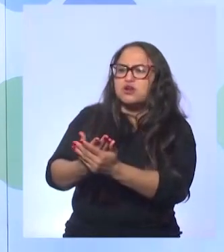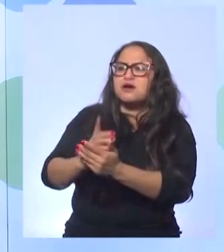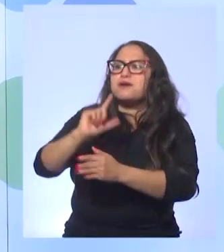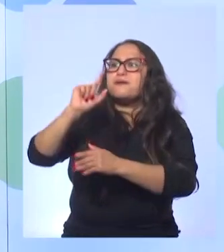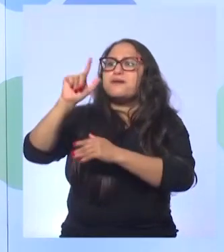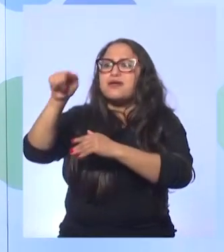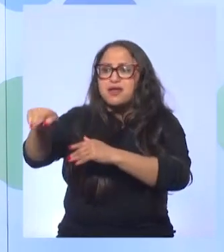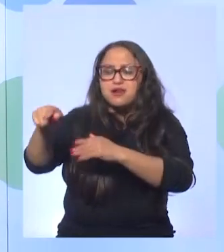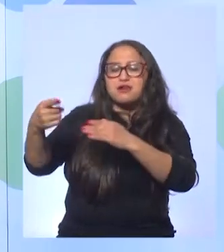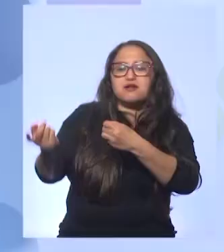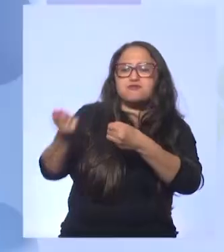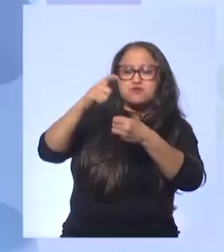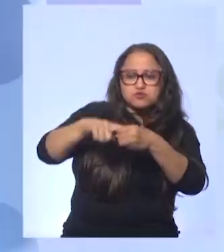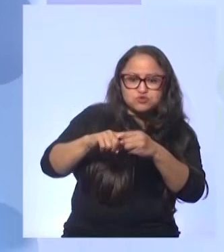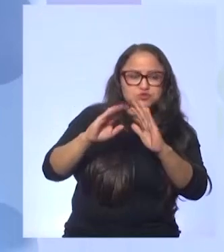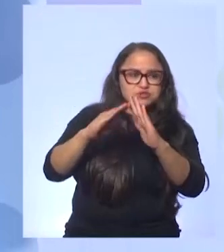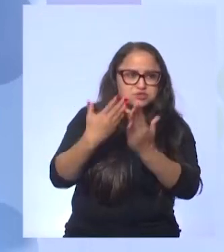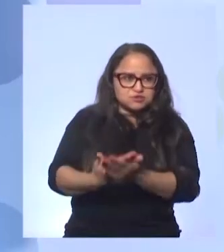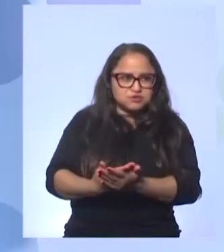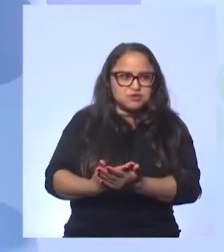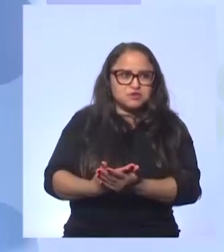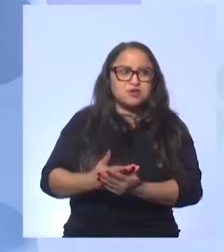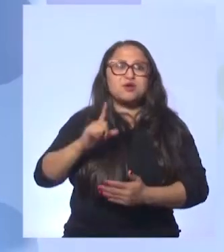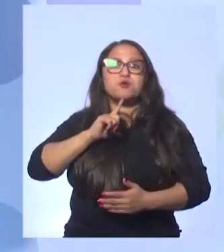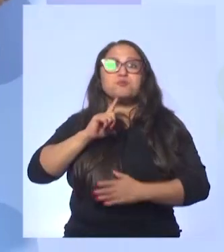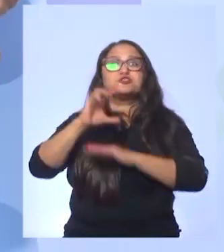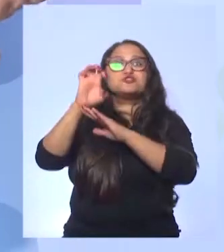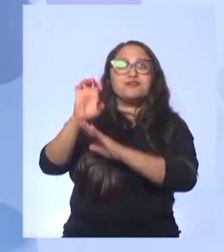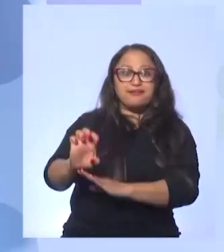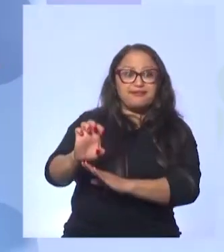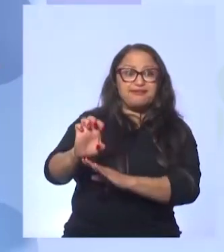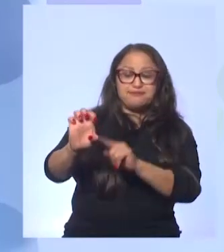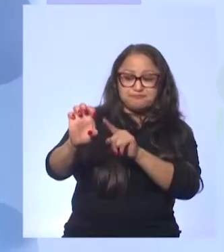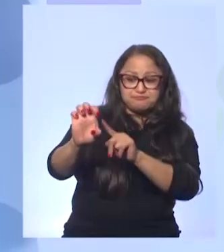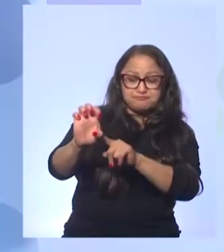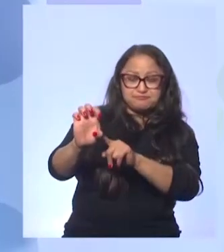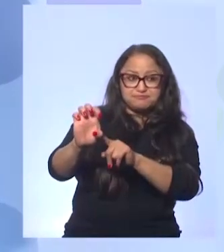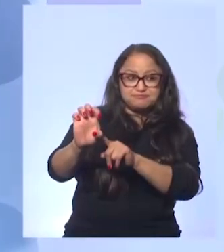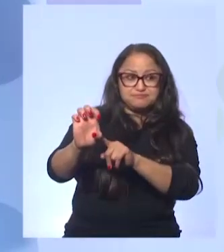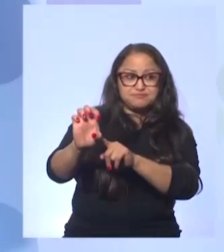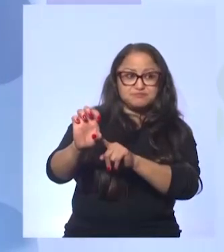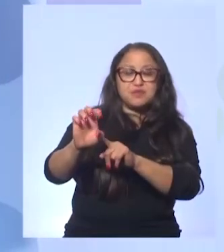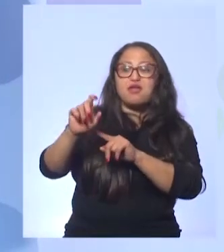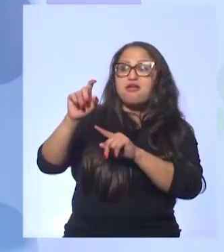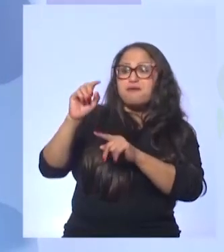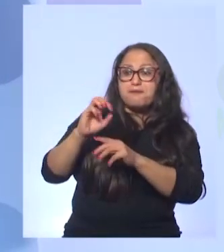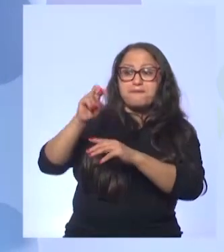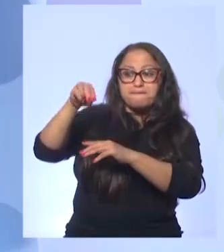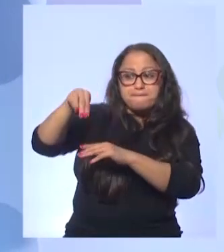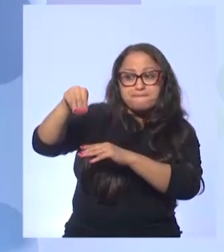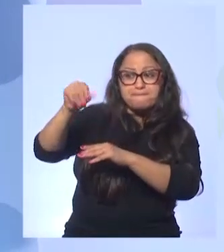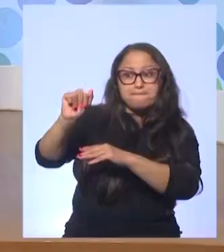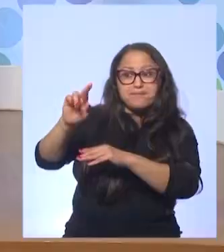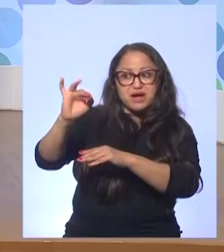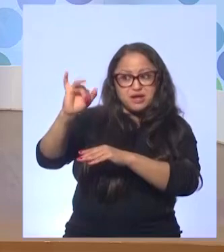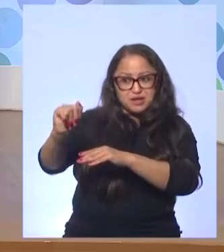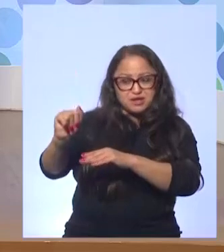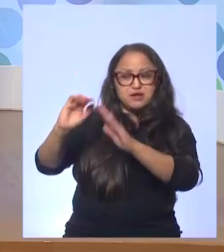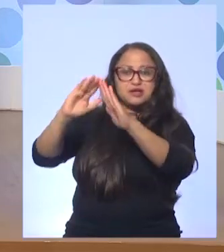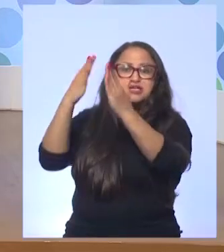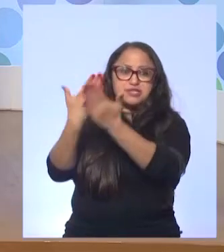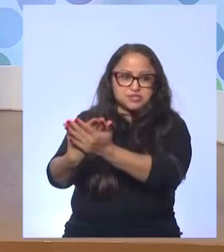Maria entrou na escola, Maria foi para a escola. Aí eu posso usar o E, né? Isso. Maria foi para a escola e comprou sei lá o quê depois. Exatamente, olha. Usei